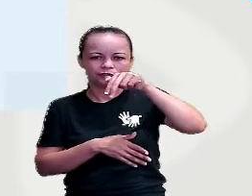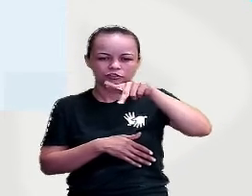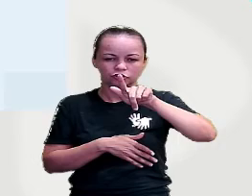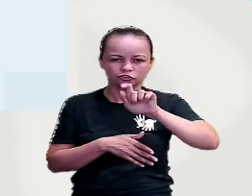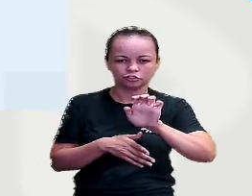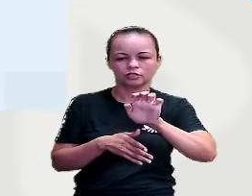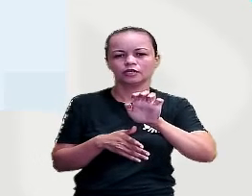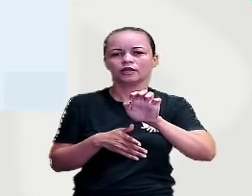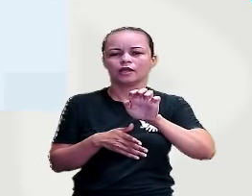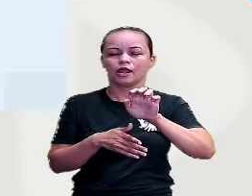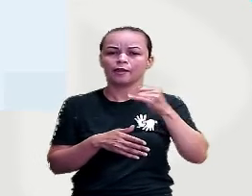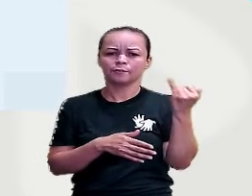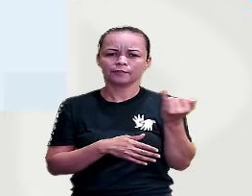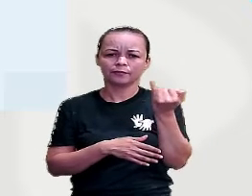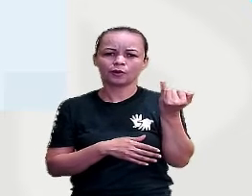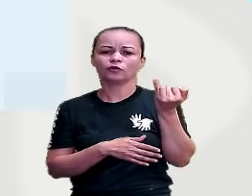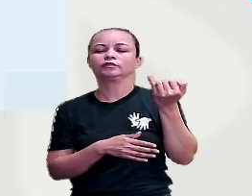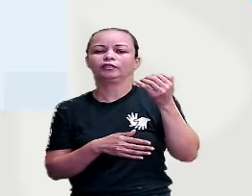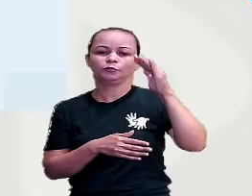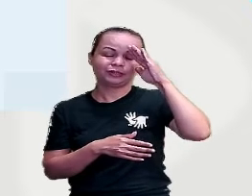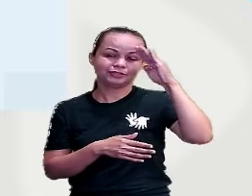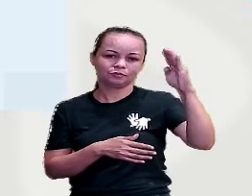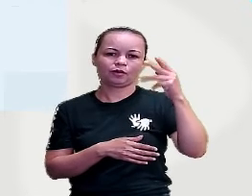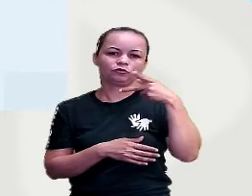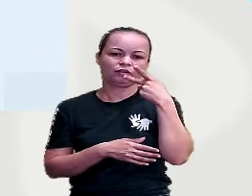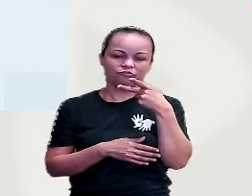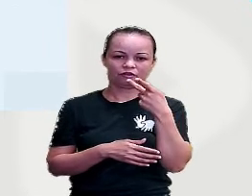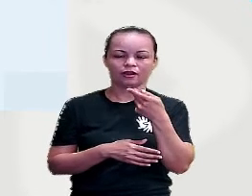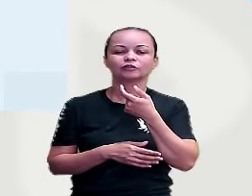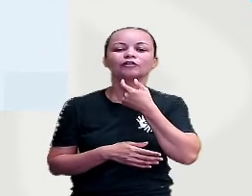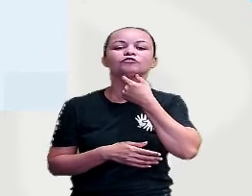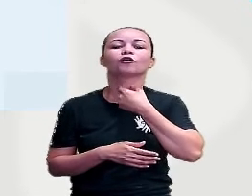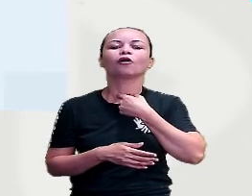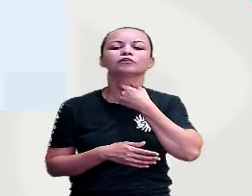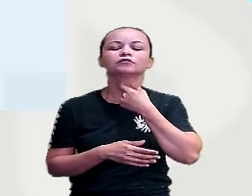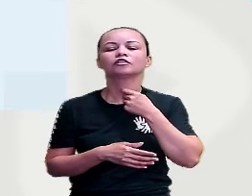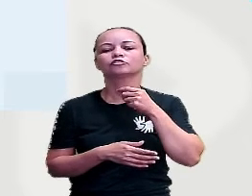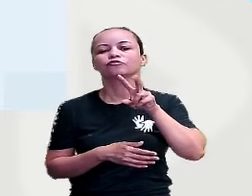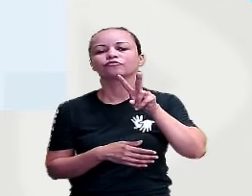da fala, onde estão as cordas vocais, tá certo? Nossas cordas